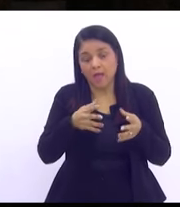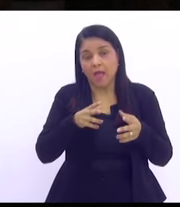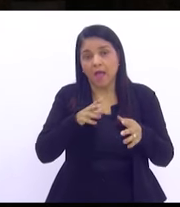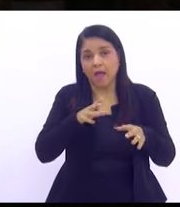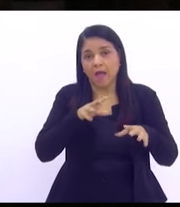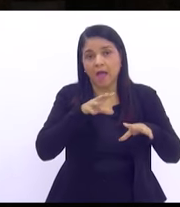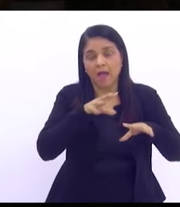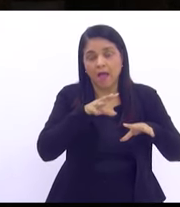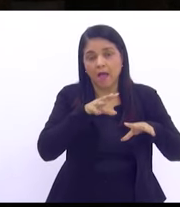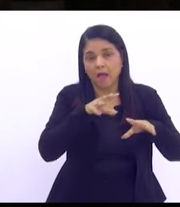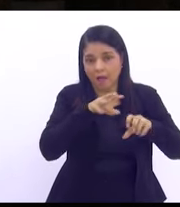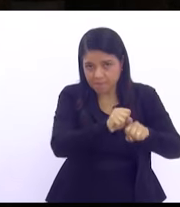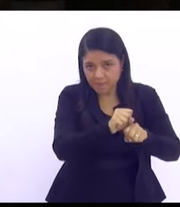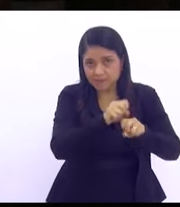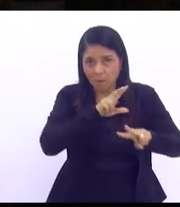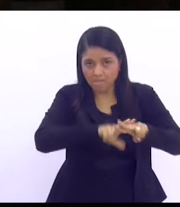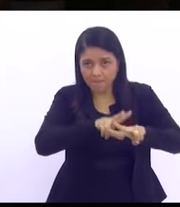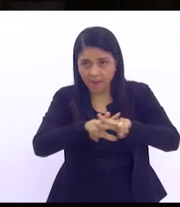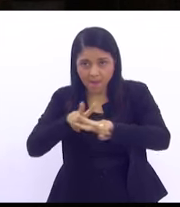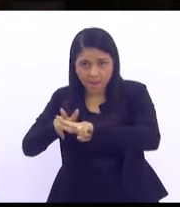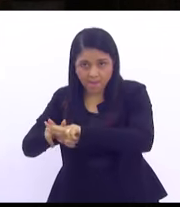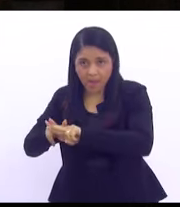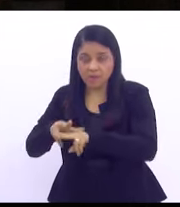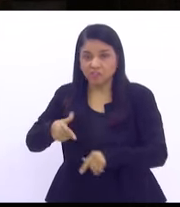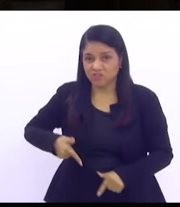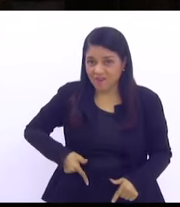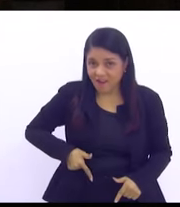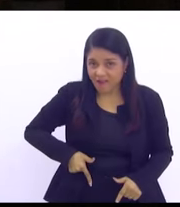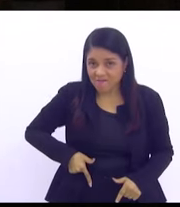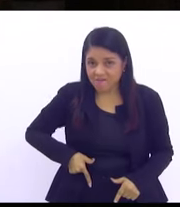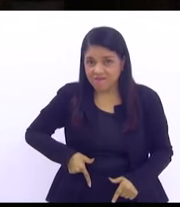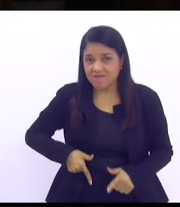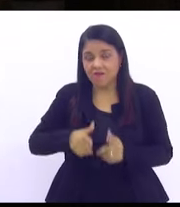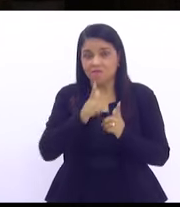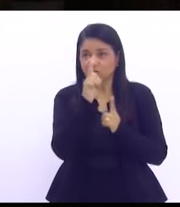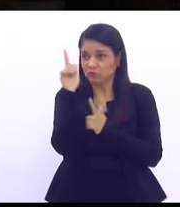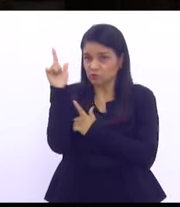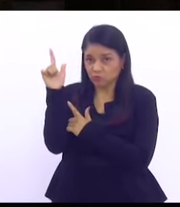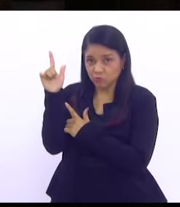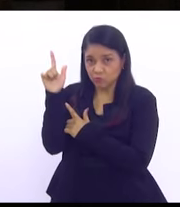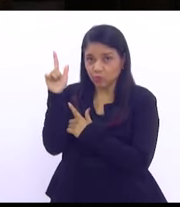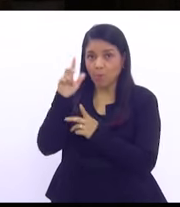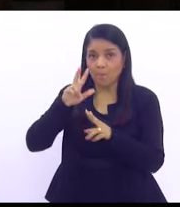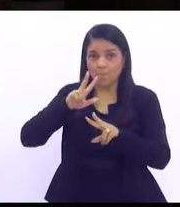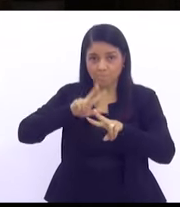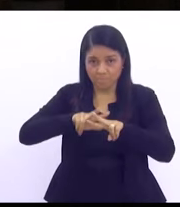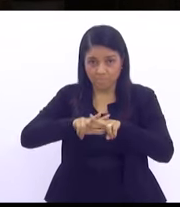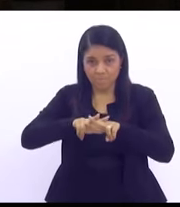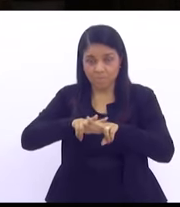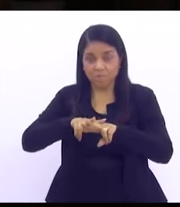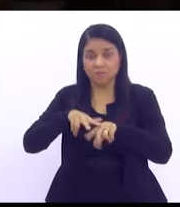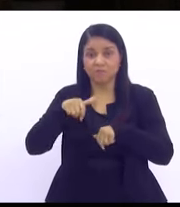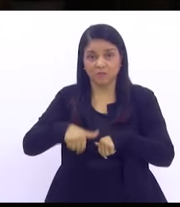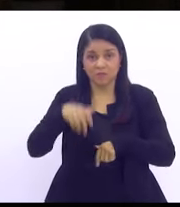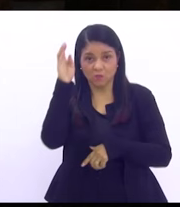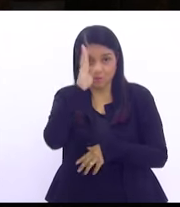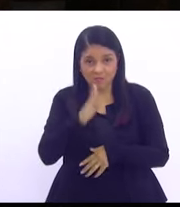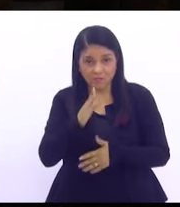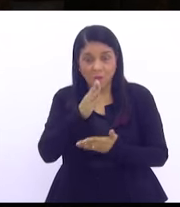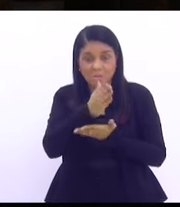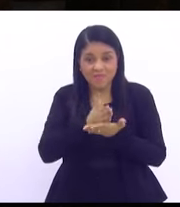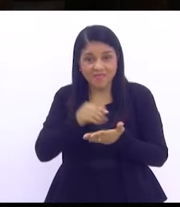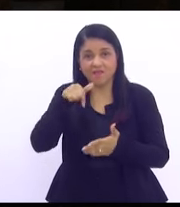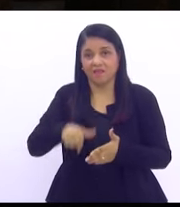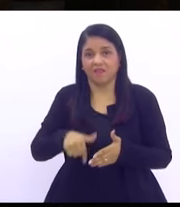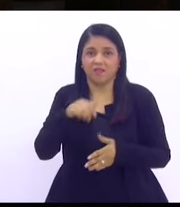armas, a metade, Jari, dos fuzis apreendidos no Brasil, a metade é aqui no estado do